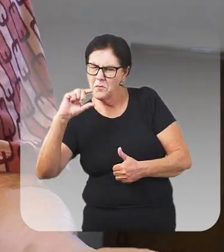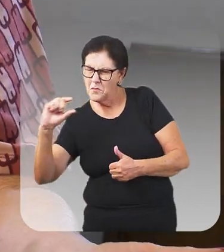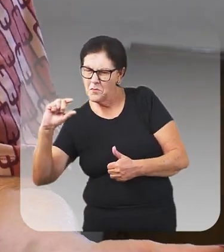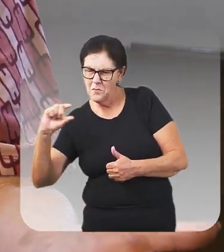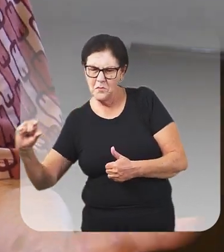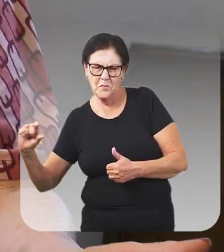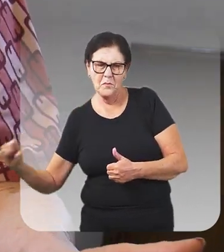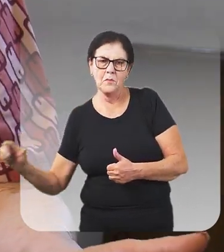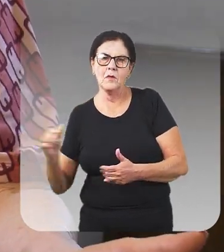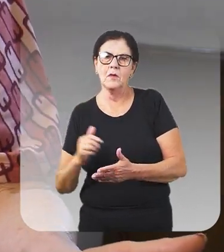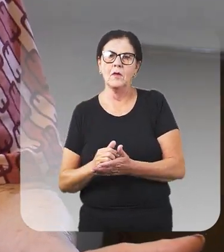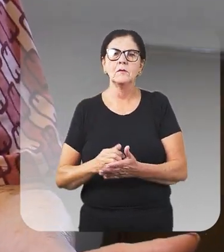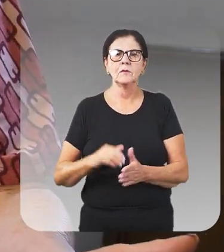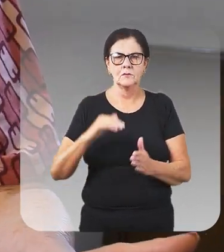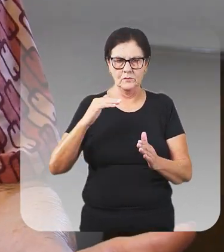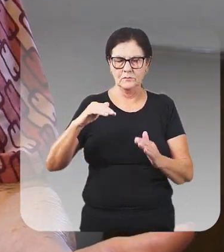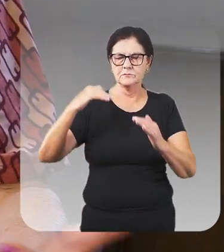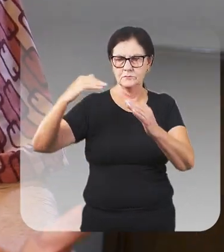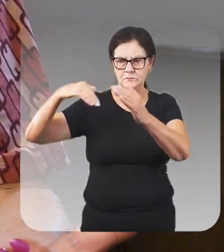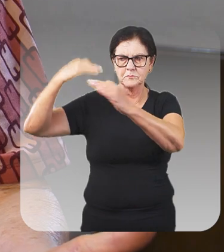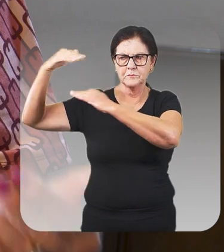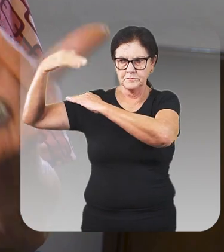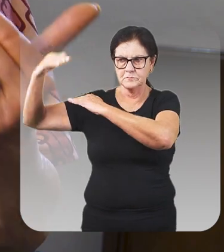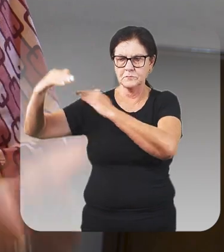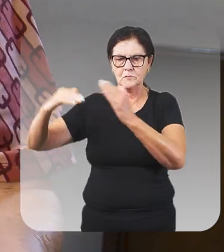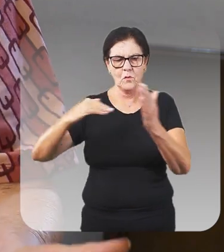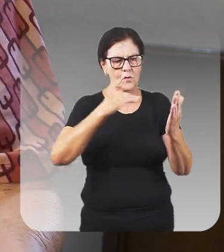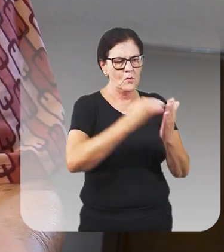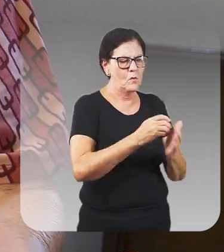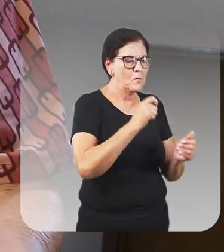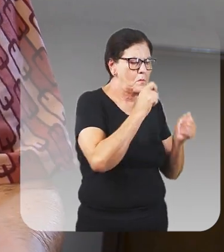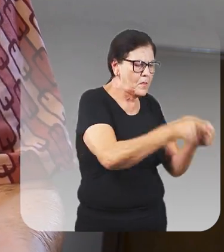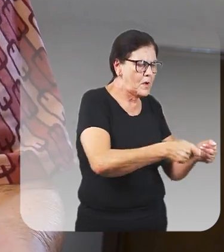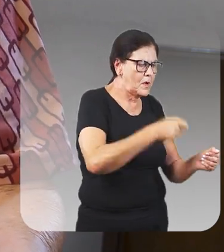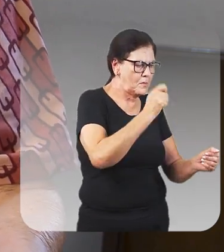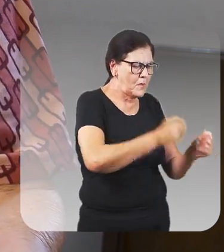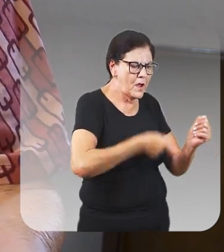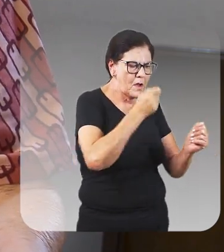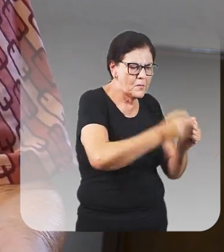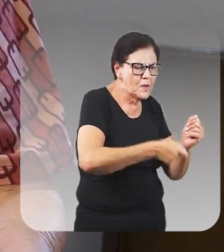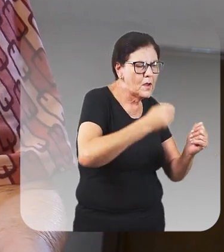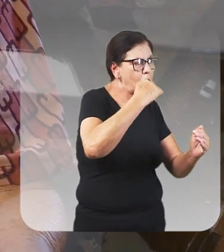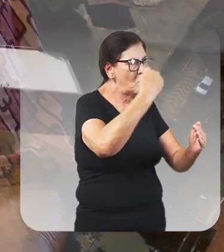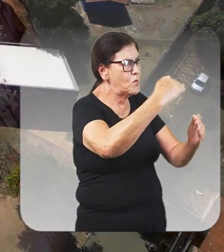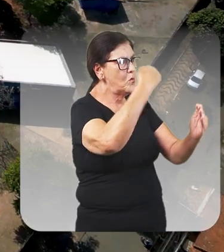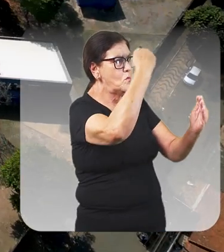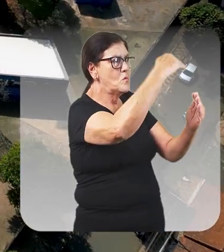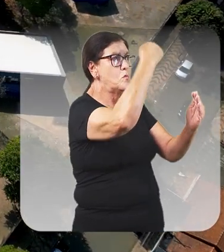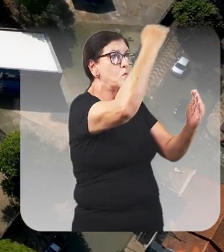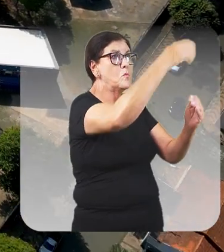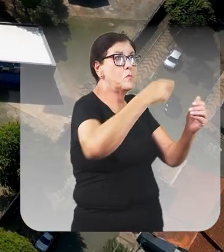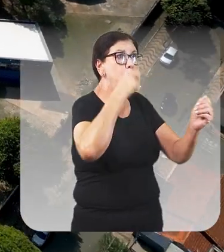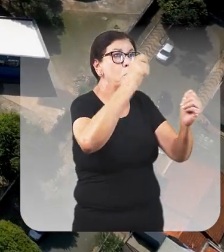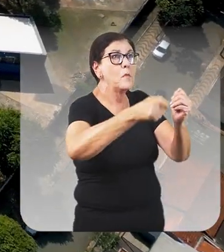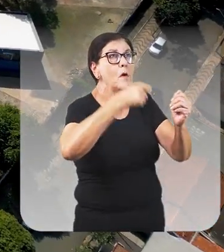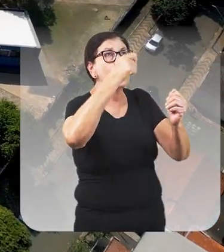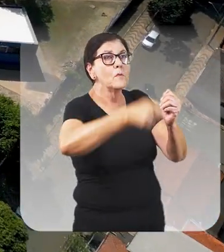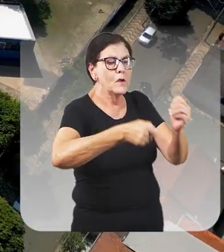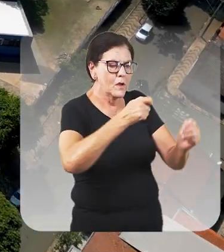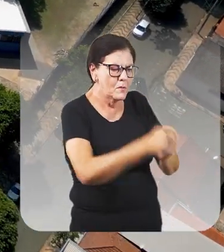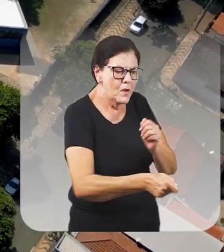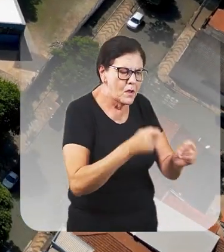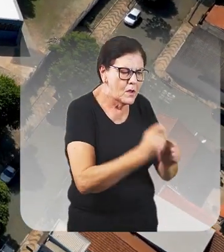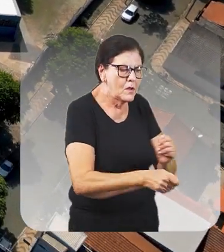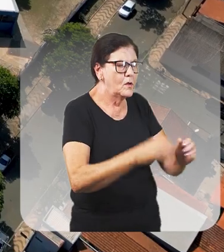uma província na época, né? Mas foram construídos os 2 primeiros pavilhões e depois,